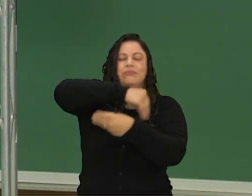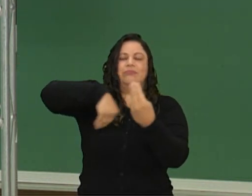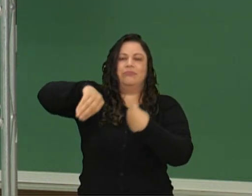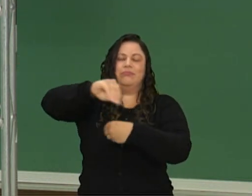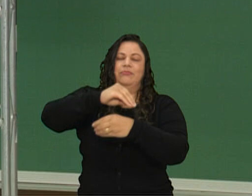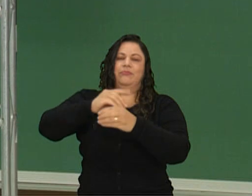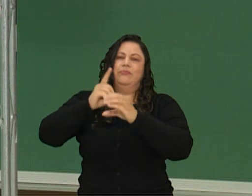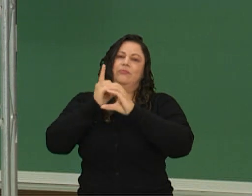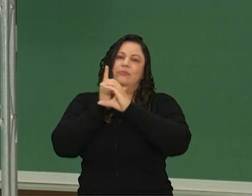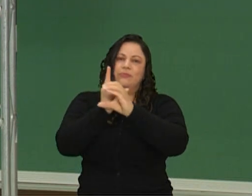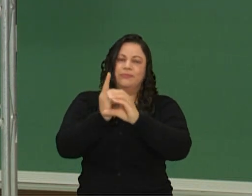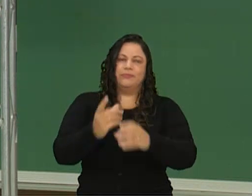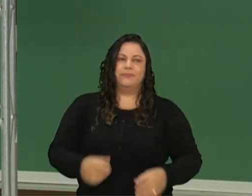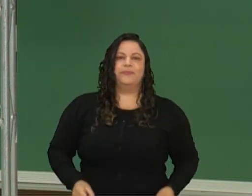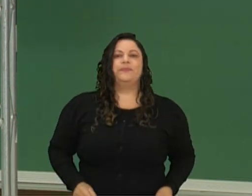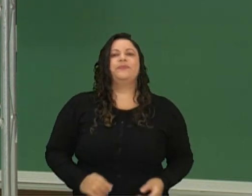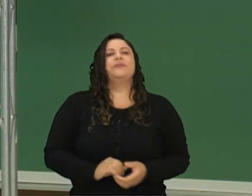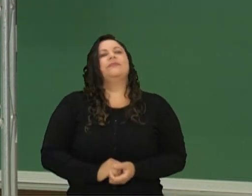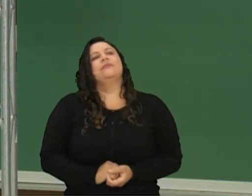Bom, então, na